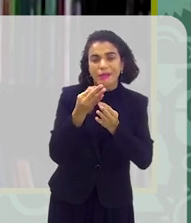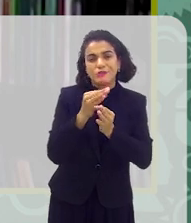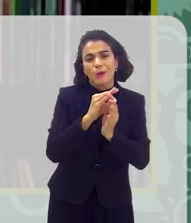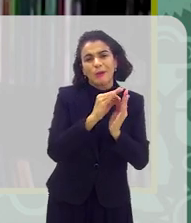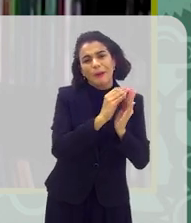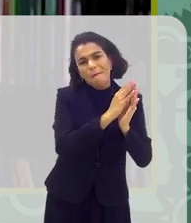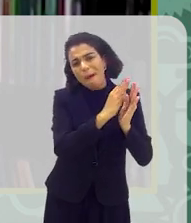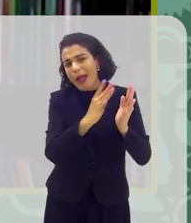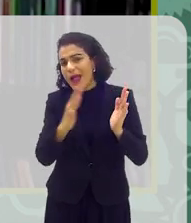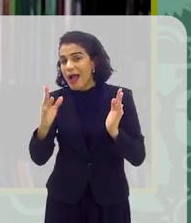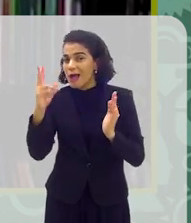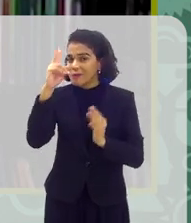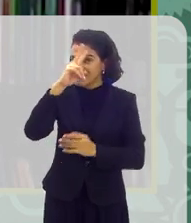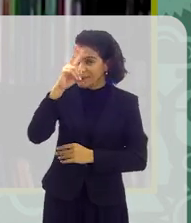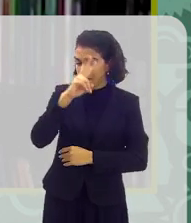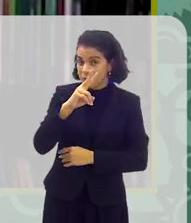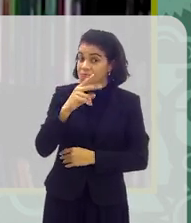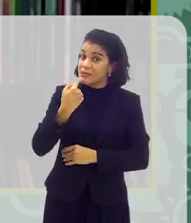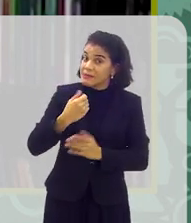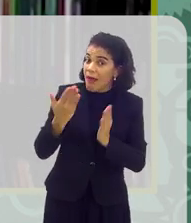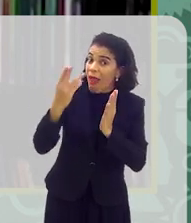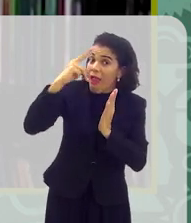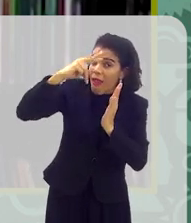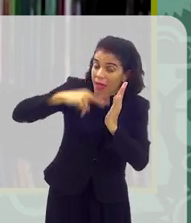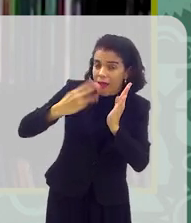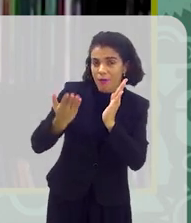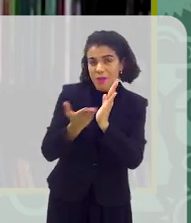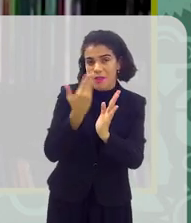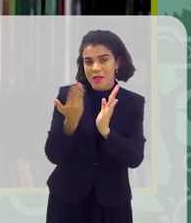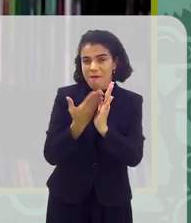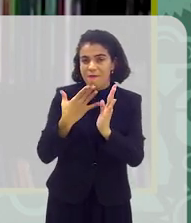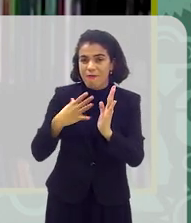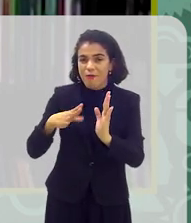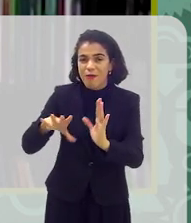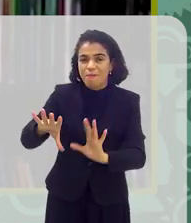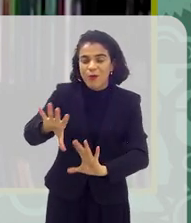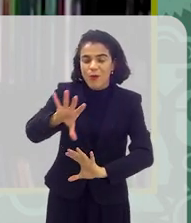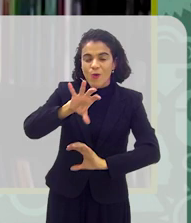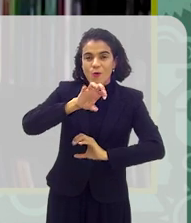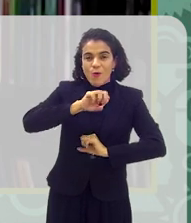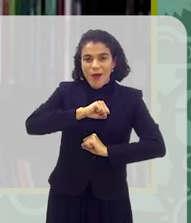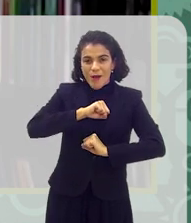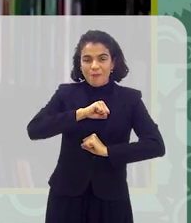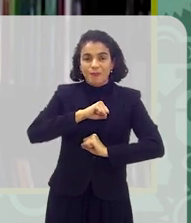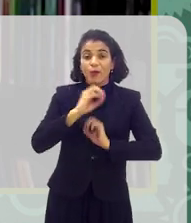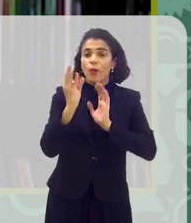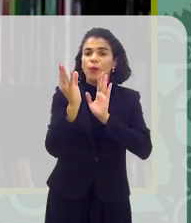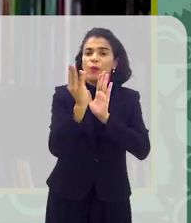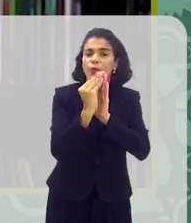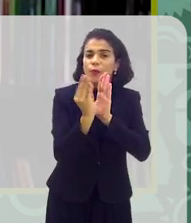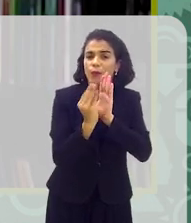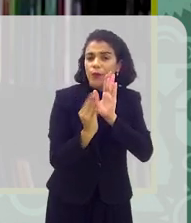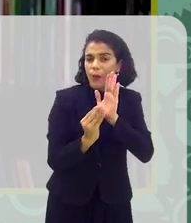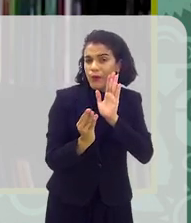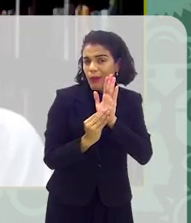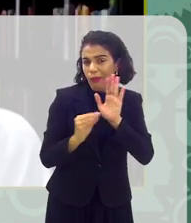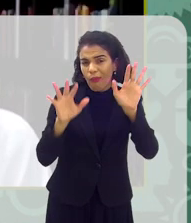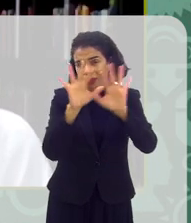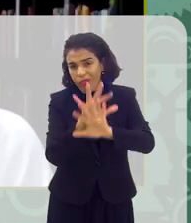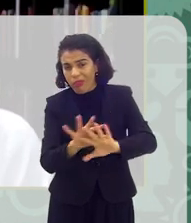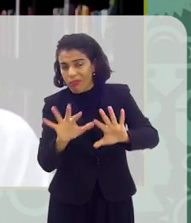aquela história, para você ter uma prova. Você tem que ler o livro, você tem que viver aquela experiência, né? O conteúdo, ele não pode